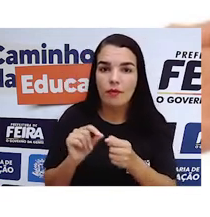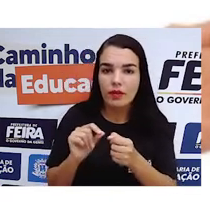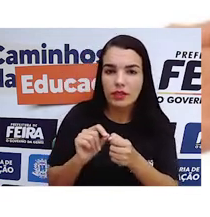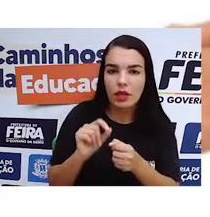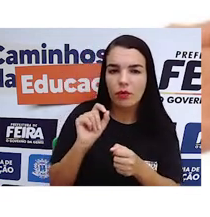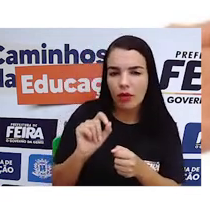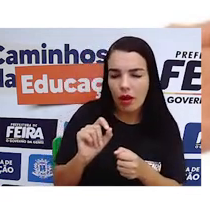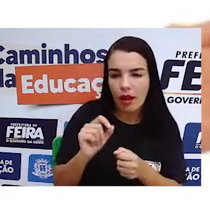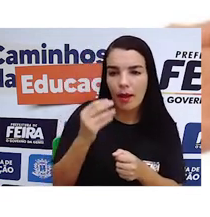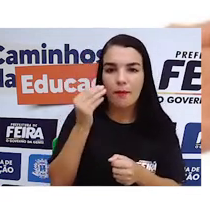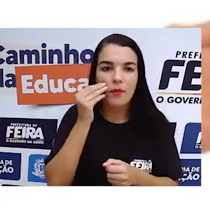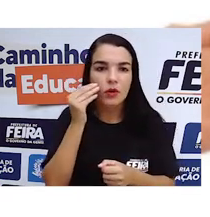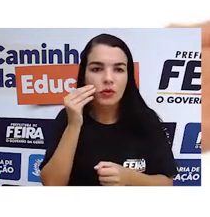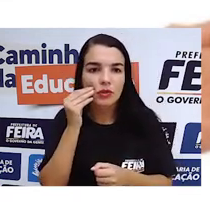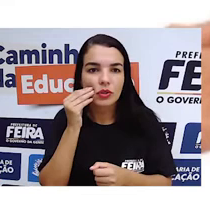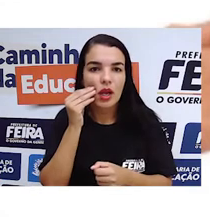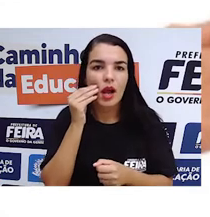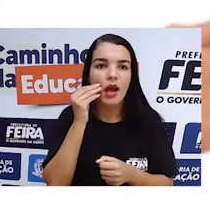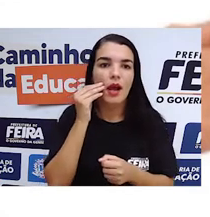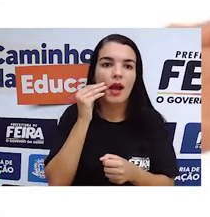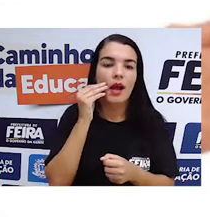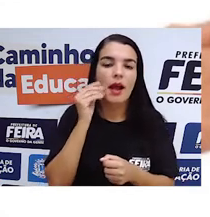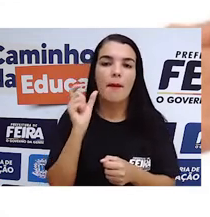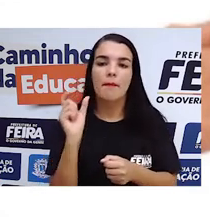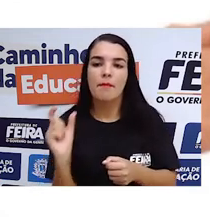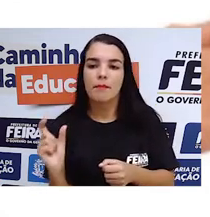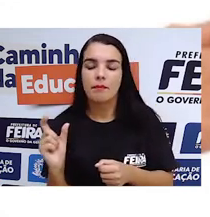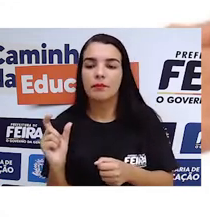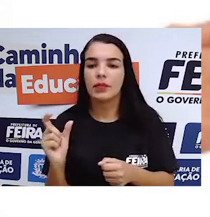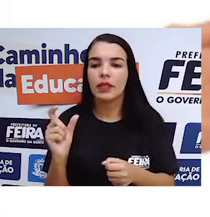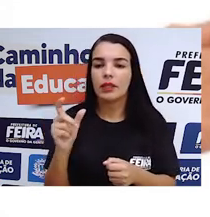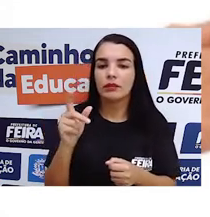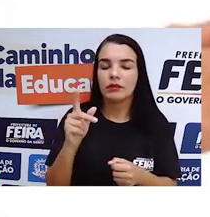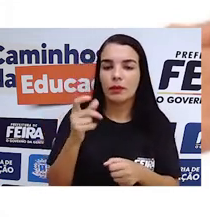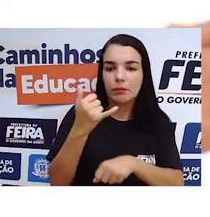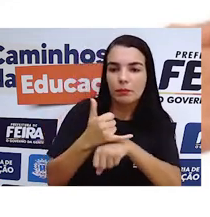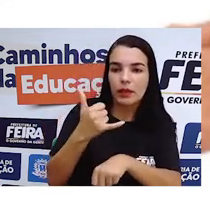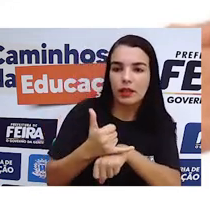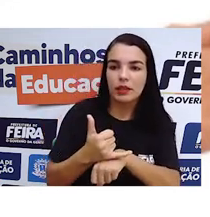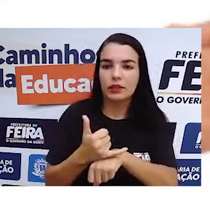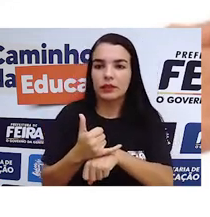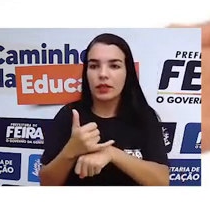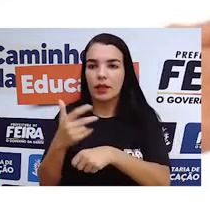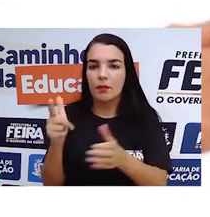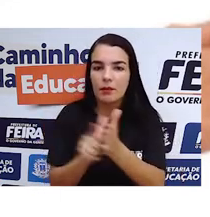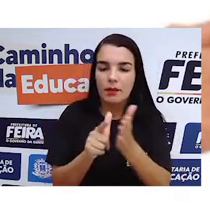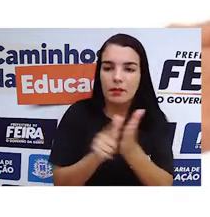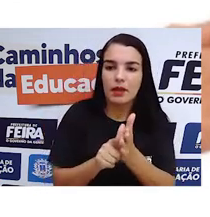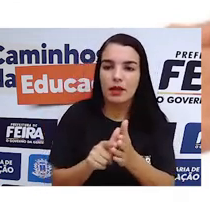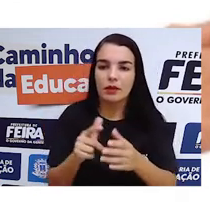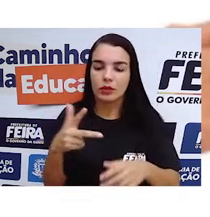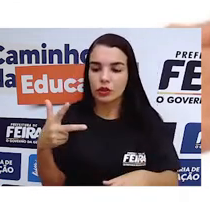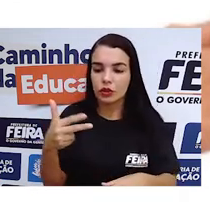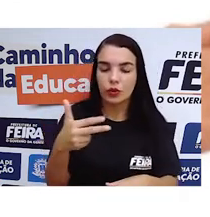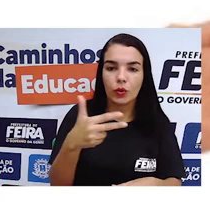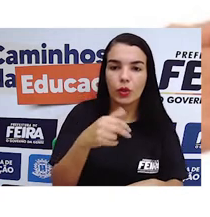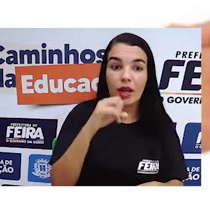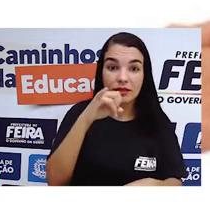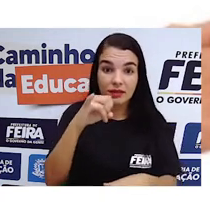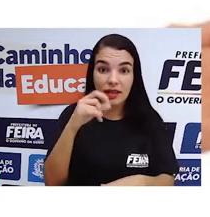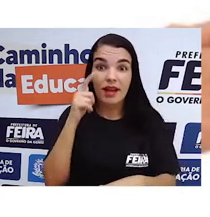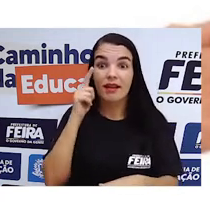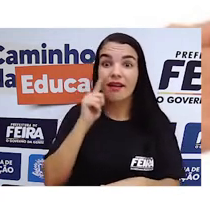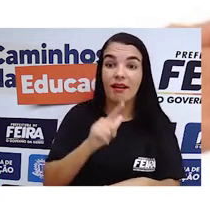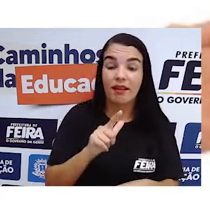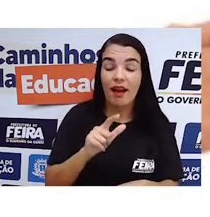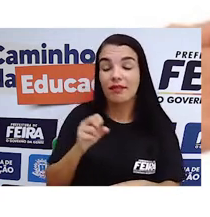forem jogando pedra, papel, tesoura, e forem jogando, quem fizer a pontuação, quem acertar, quem ganhar, cada um vai